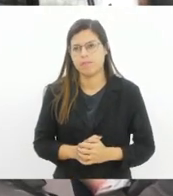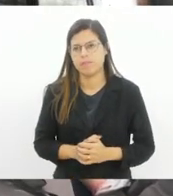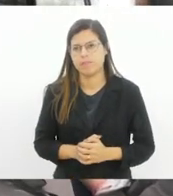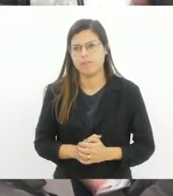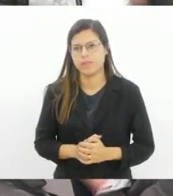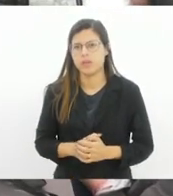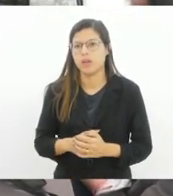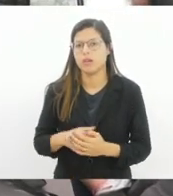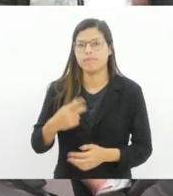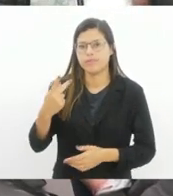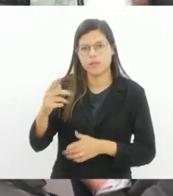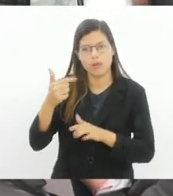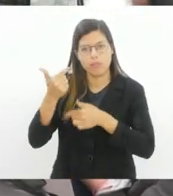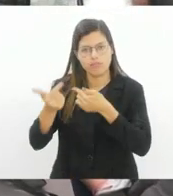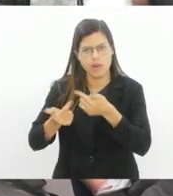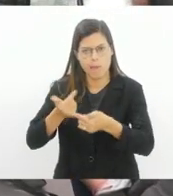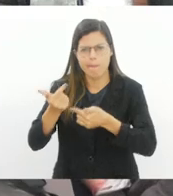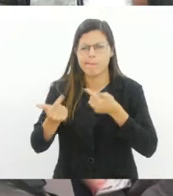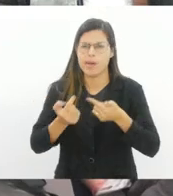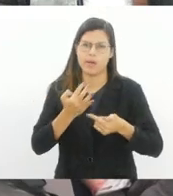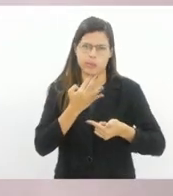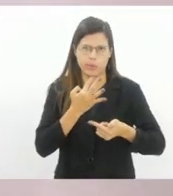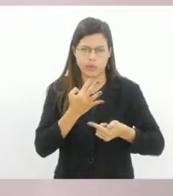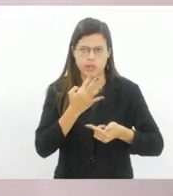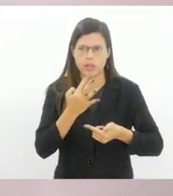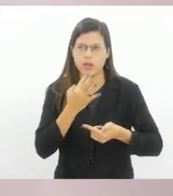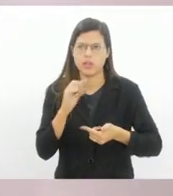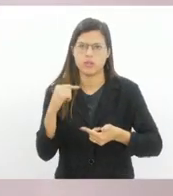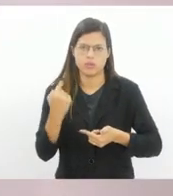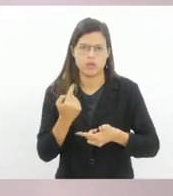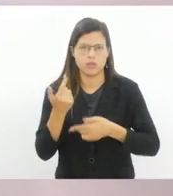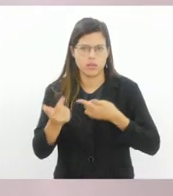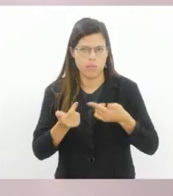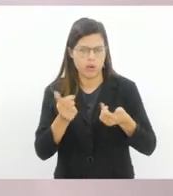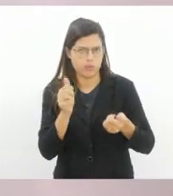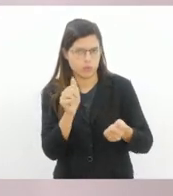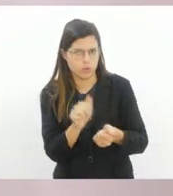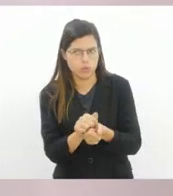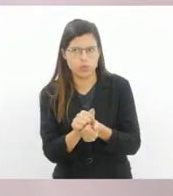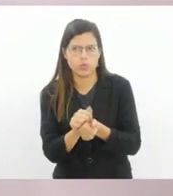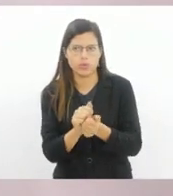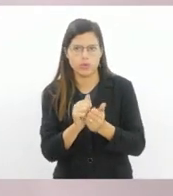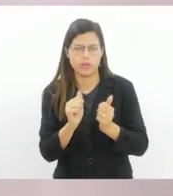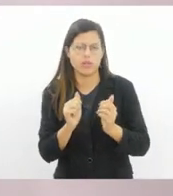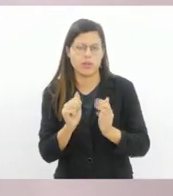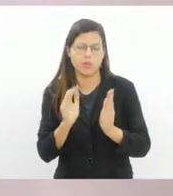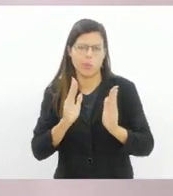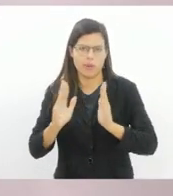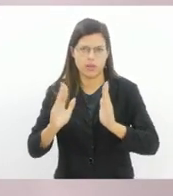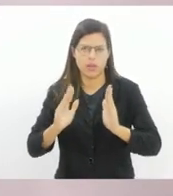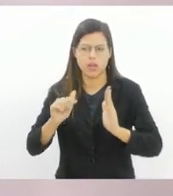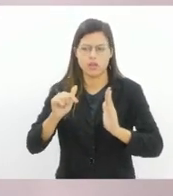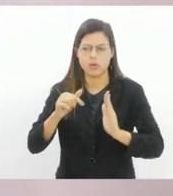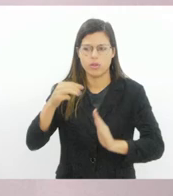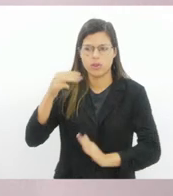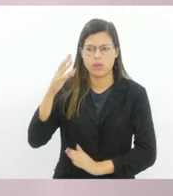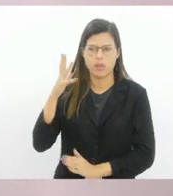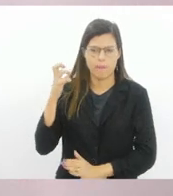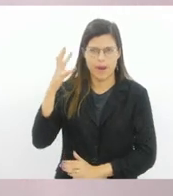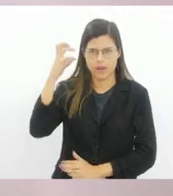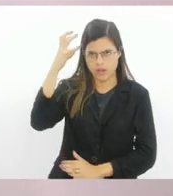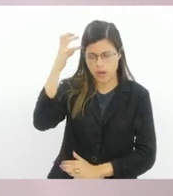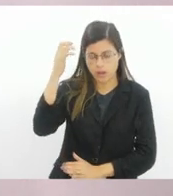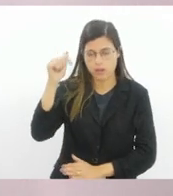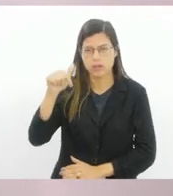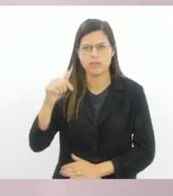o seu trabalho, em especial, que eu conheço bem. Trabalhamos juntas no mandato da Marielle Franco, então fico muito feliz em